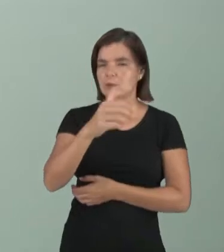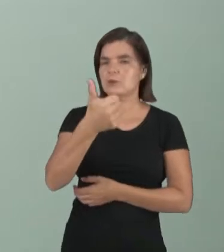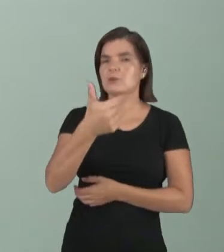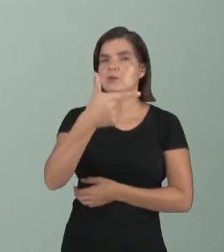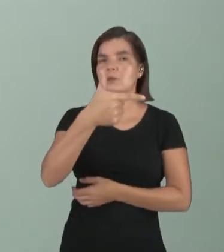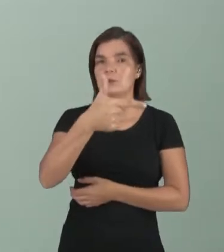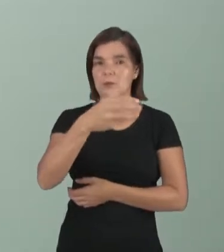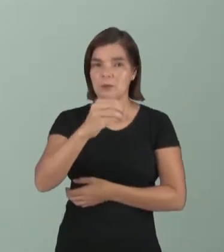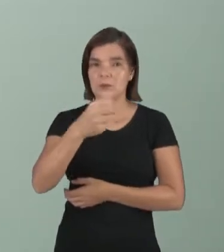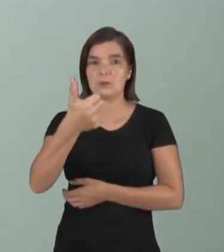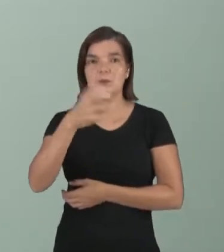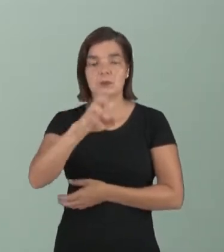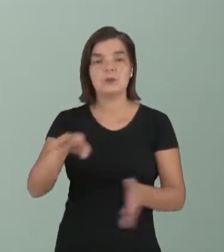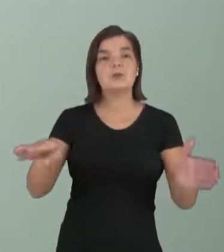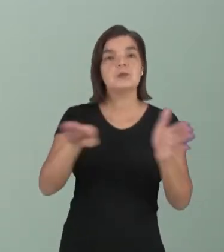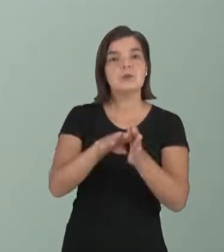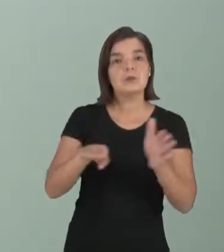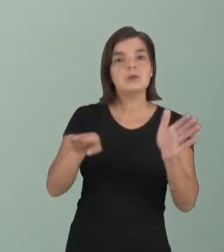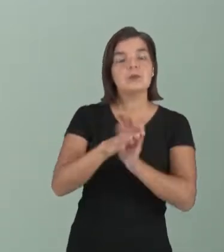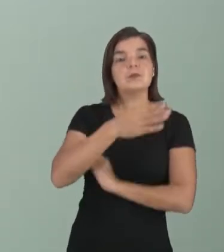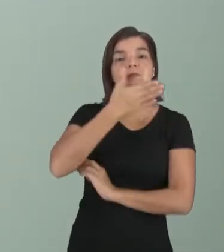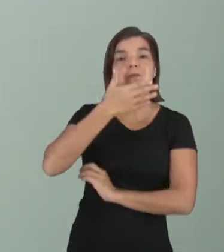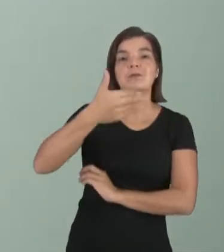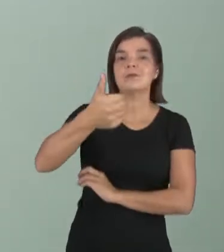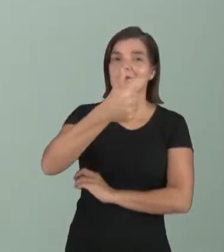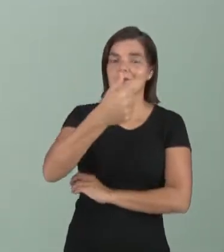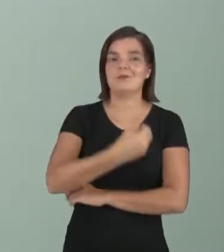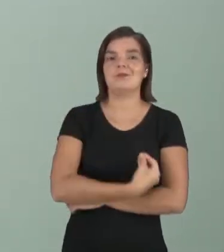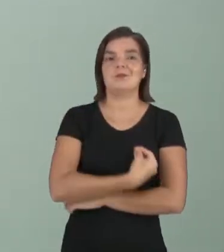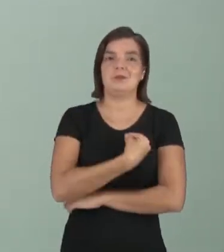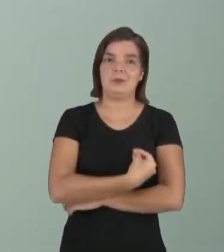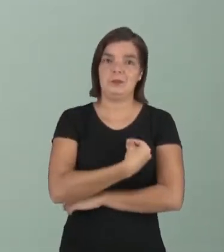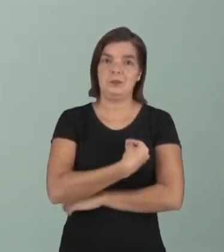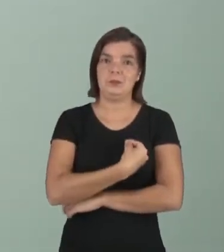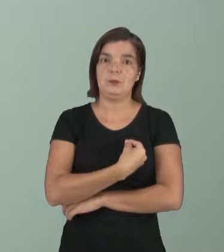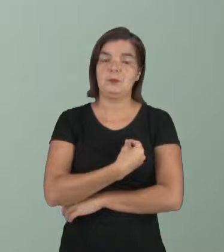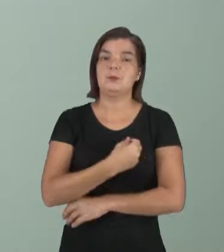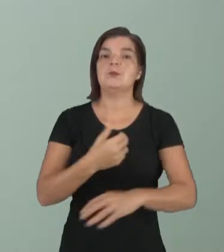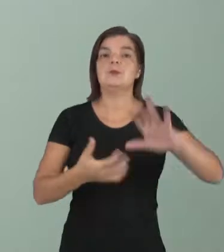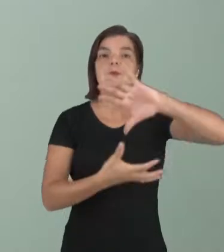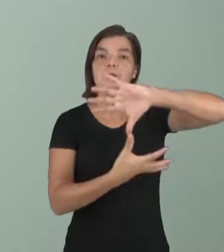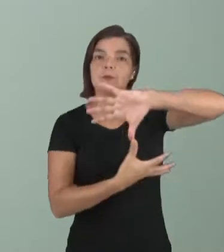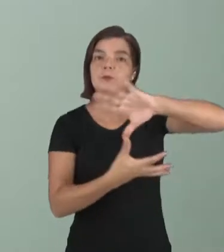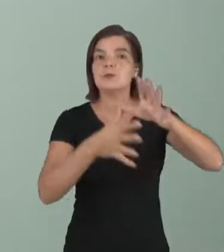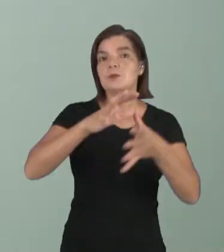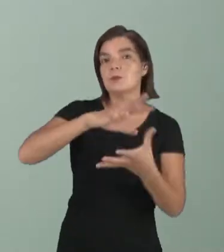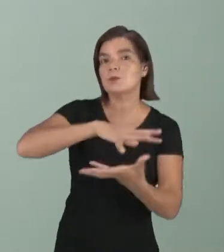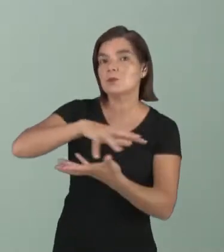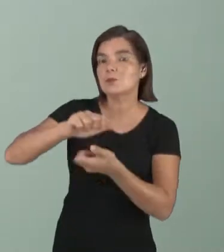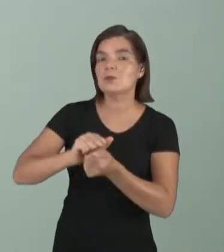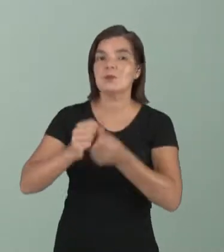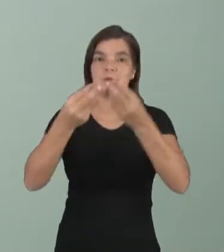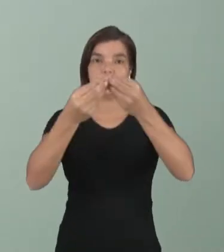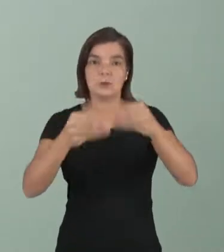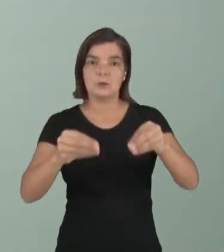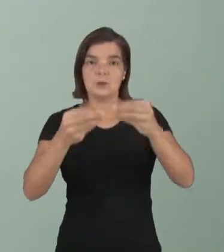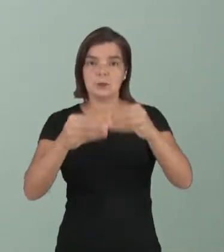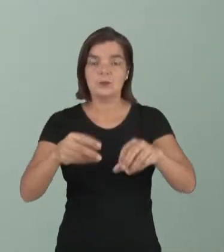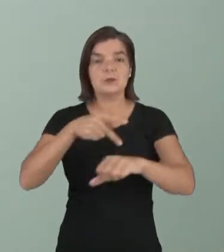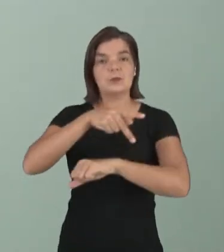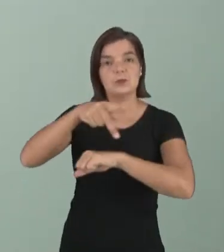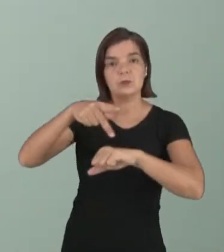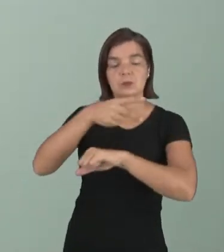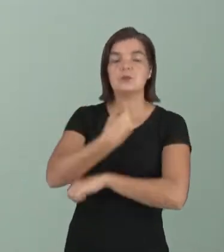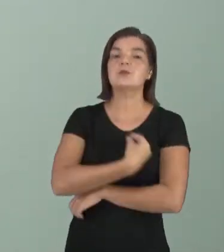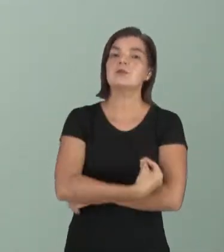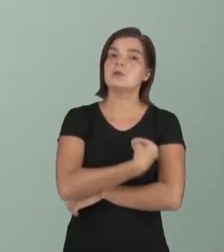2015, esses haitianos vêm chegando em busca de melhores condições de vida. Devido à pandemia, à crise econômica que o nosso país